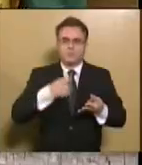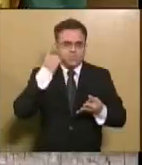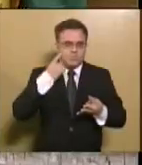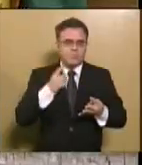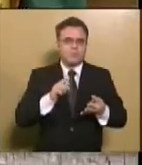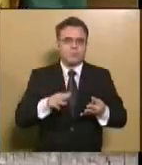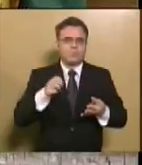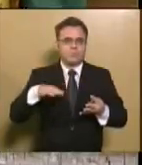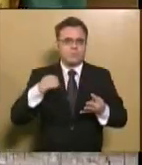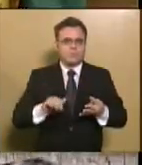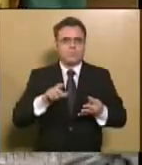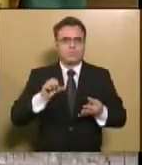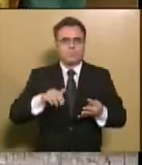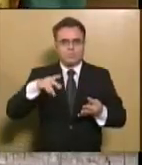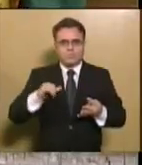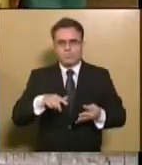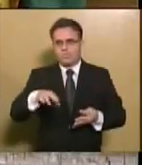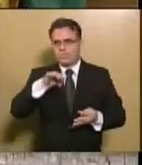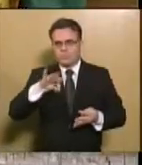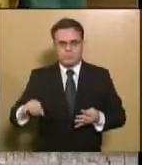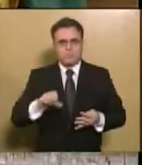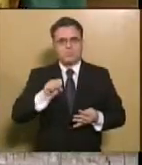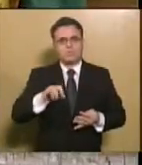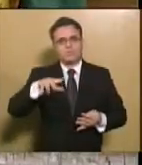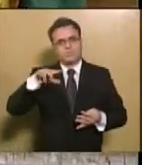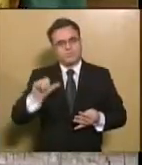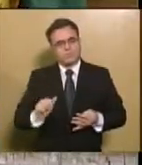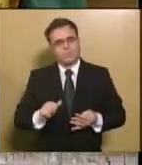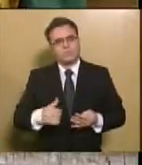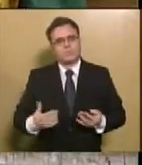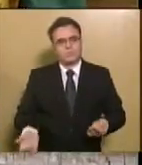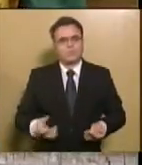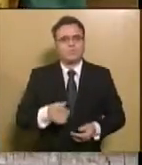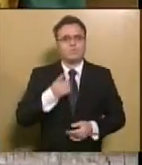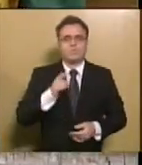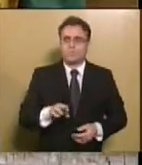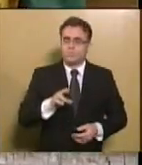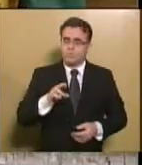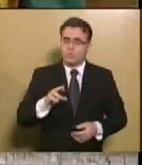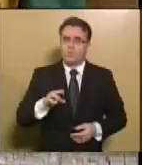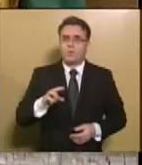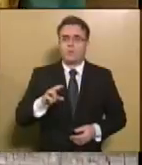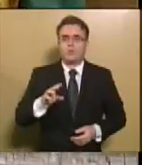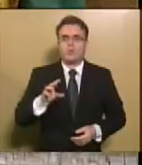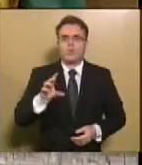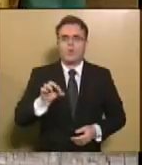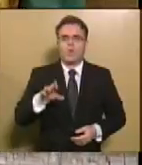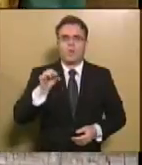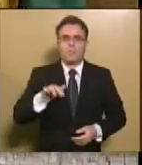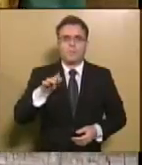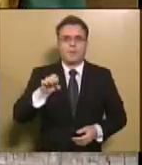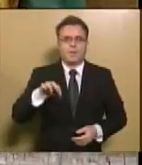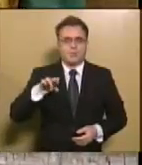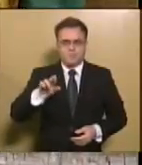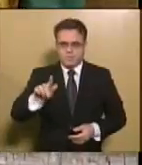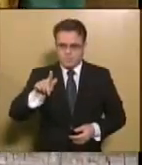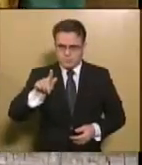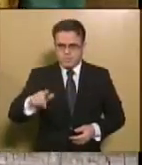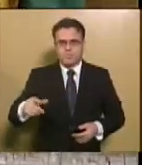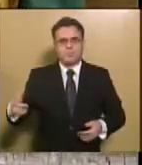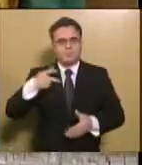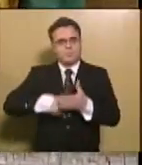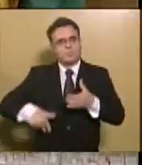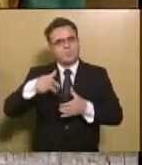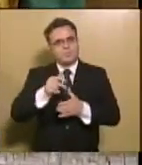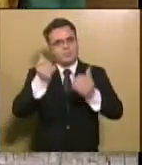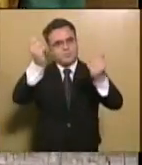Maria Mendonça, Ana Lúcia, Gorete Reis e Silvia Fontes. O doutor Francisco Hollenberg ocupou a tribuna para dizer que os médicos se propõem a